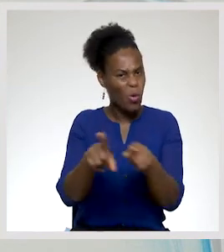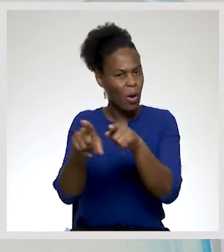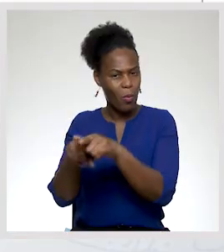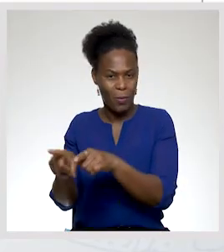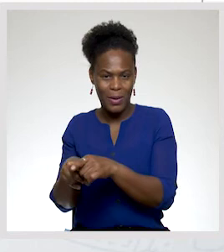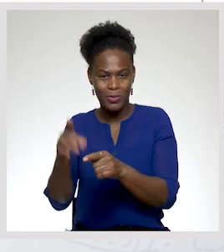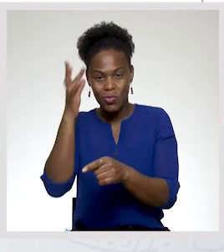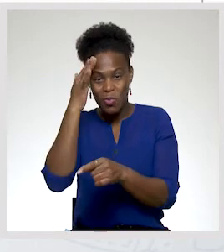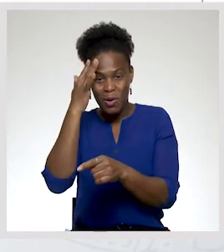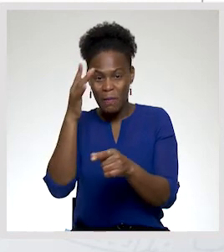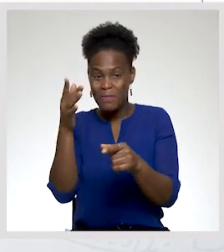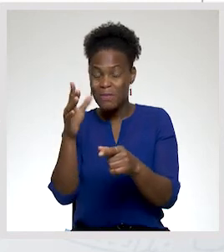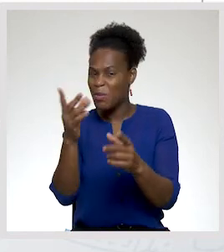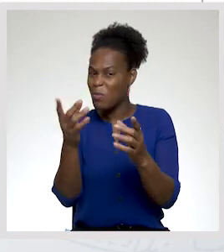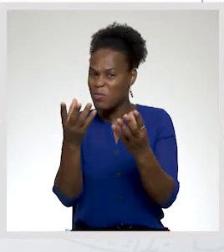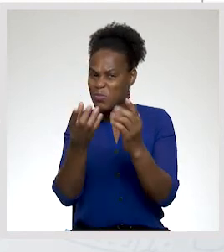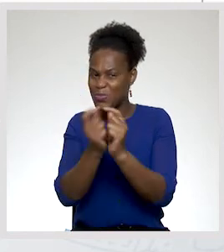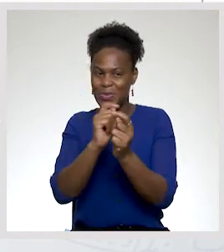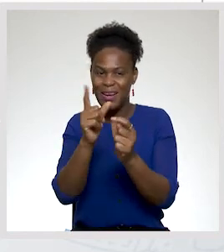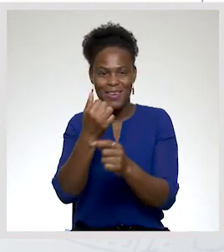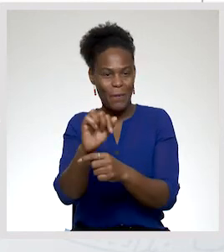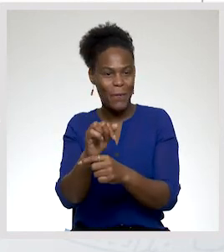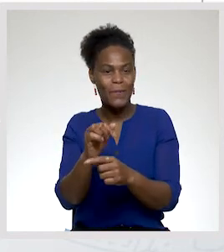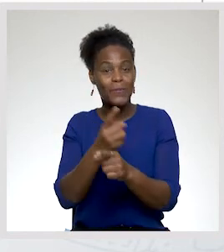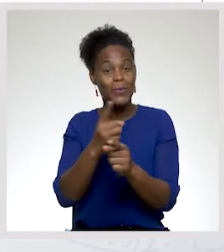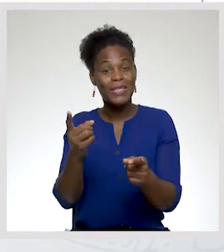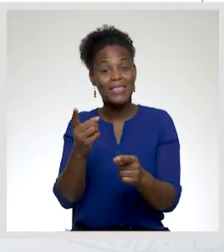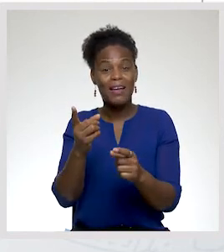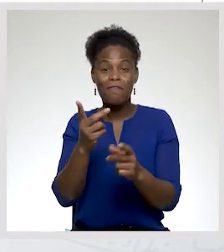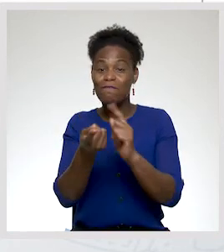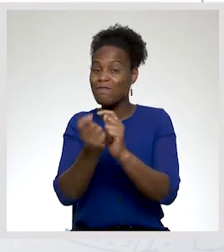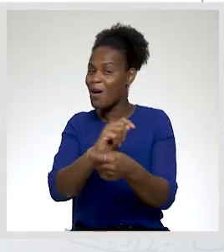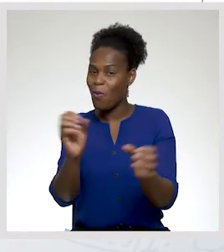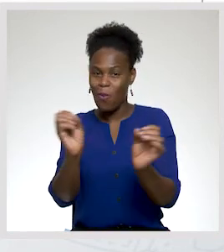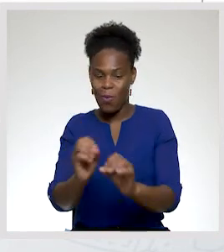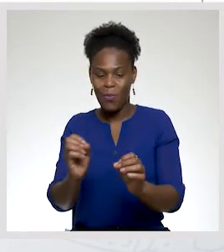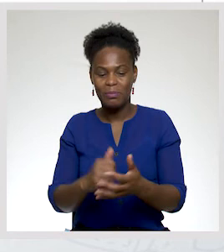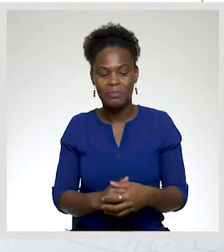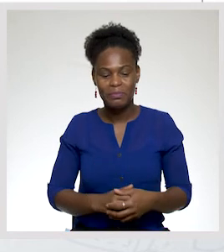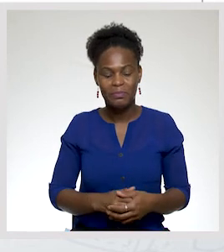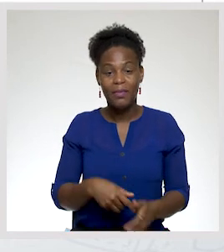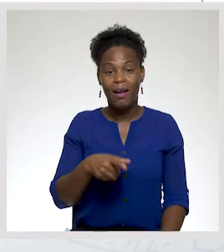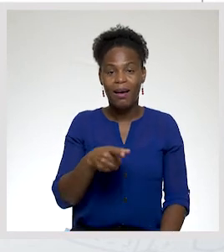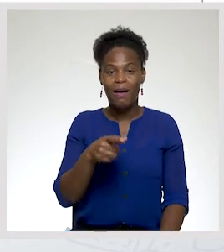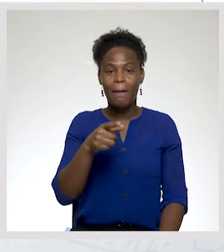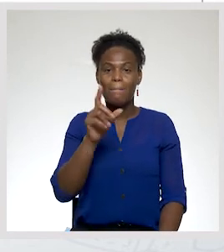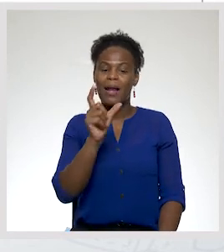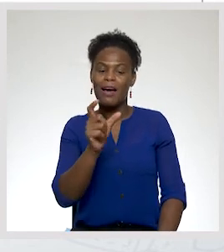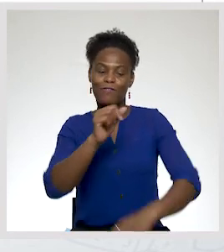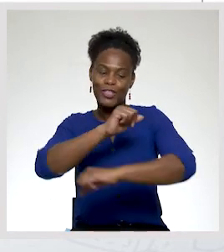número. Por isso, é invariável. Temos aqui a palavra janelas.